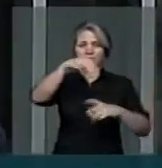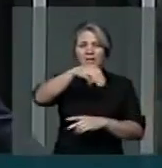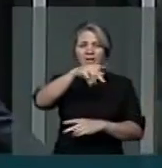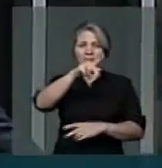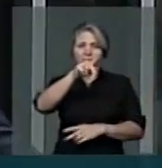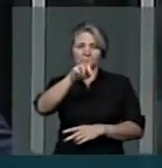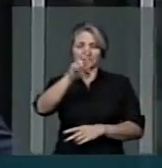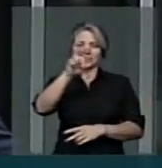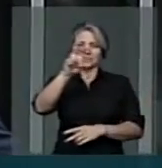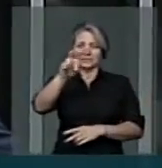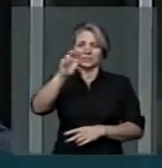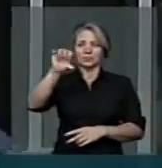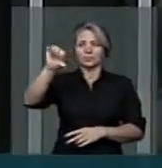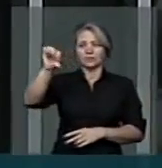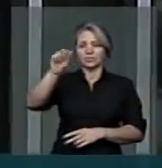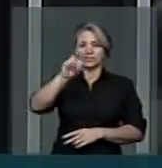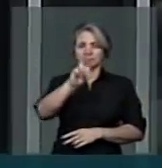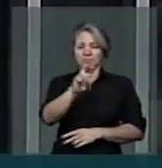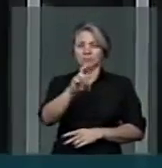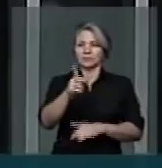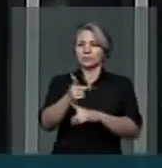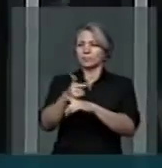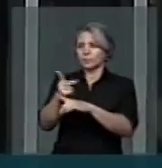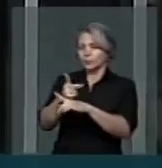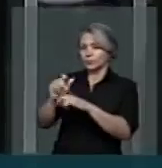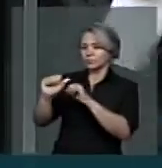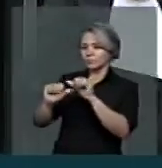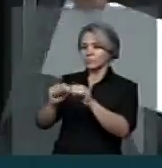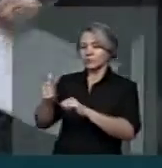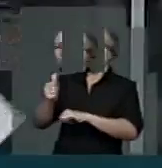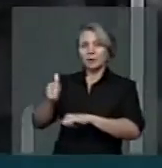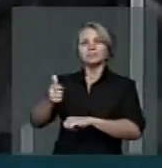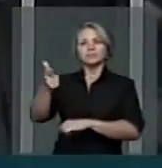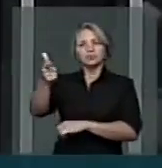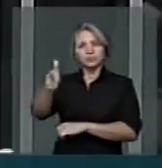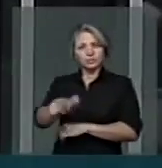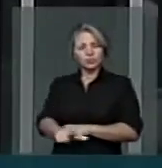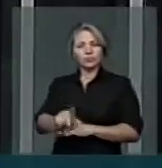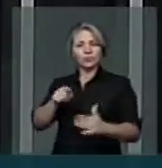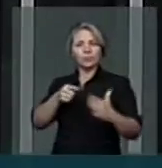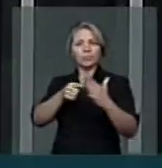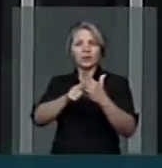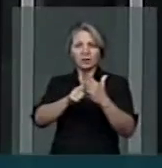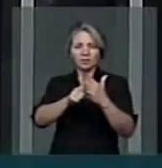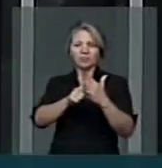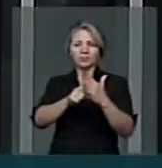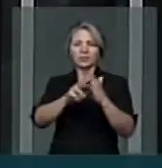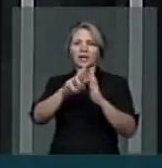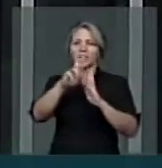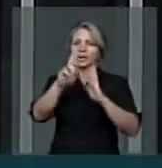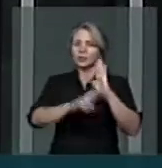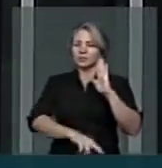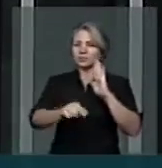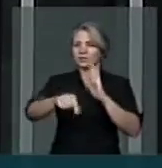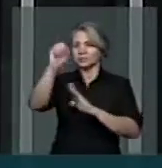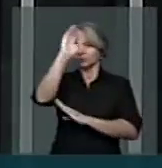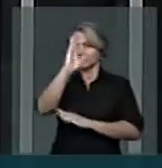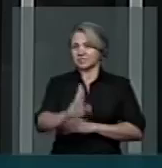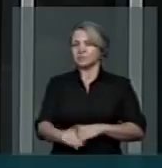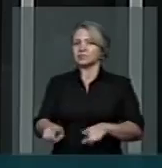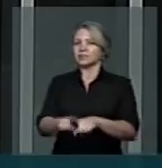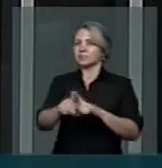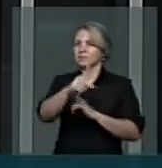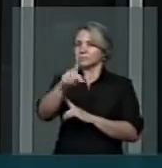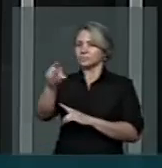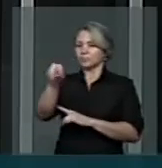provisória 595, que busca mudar mais um marco regulatório do nosso país, o marco regulatório do esporte.